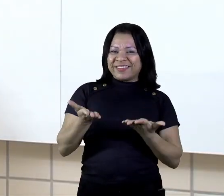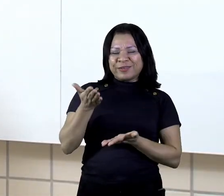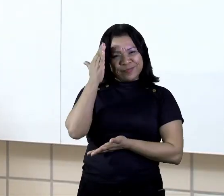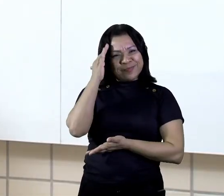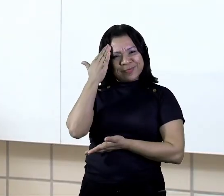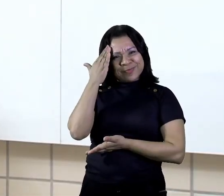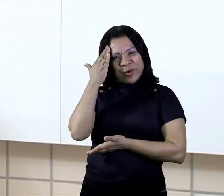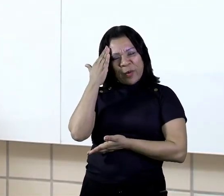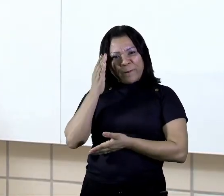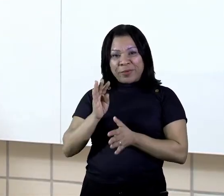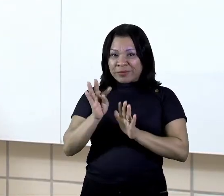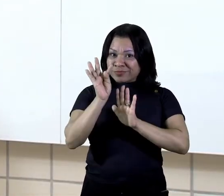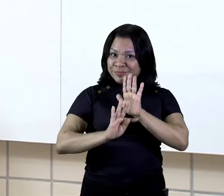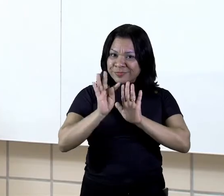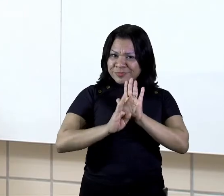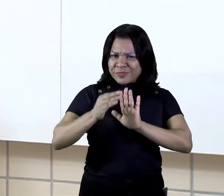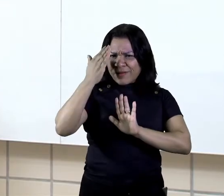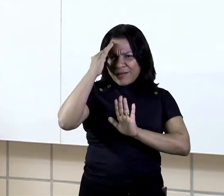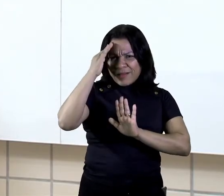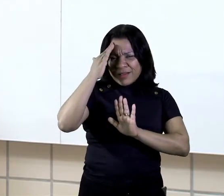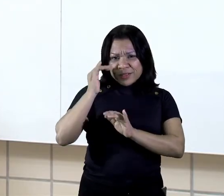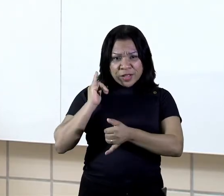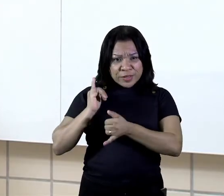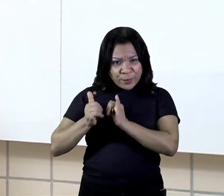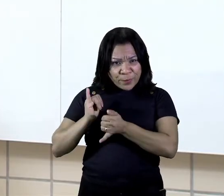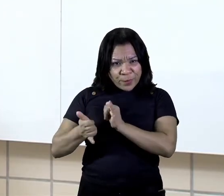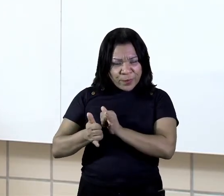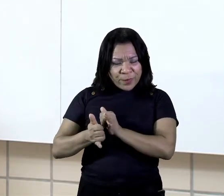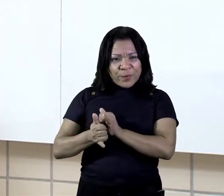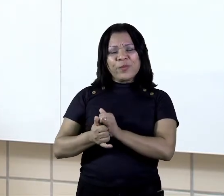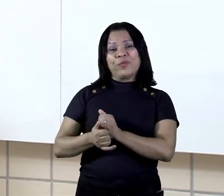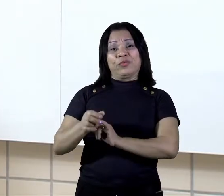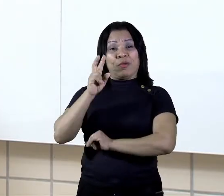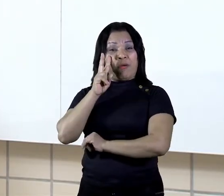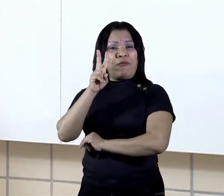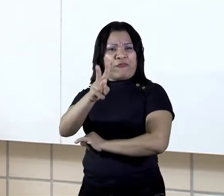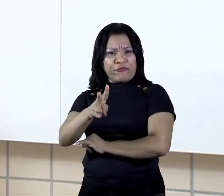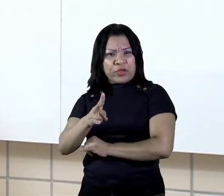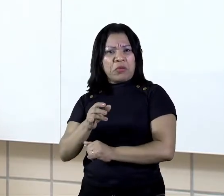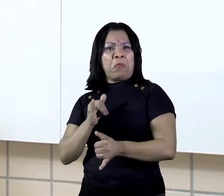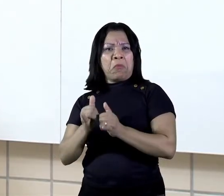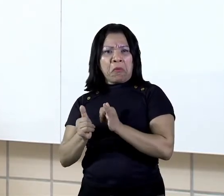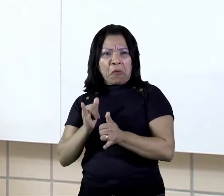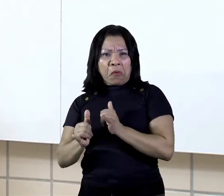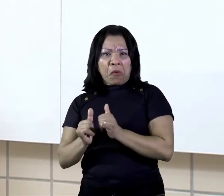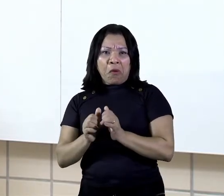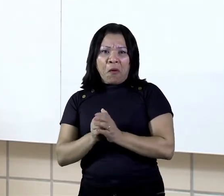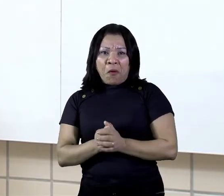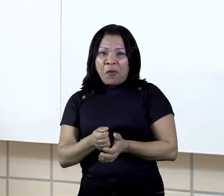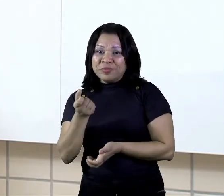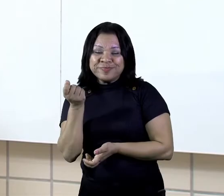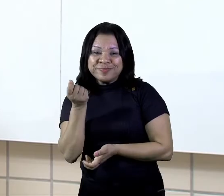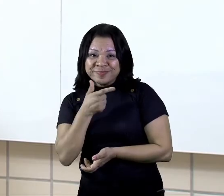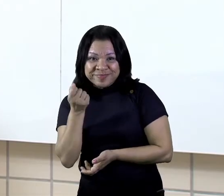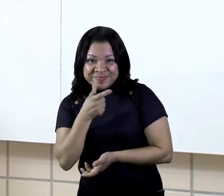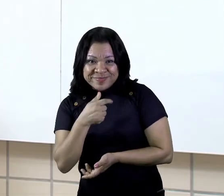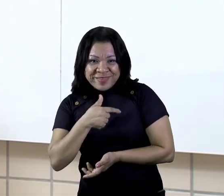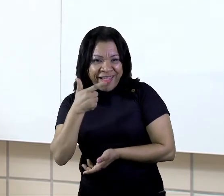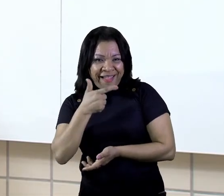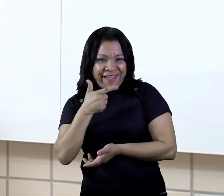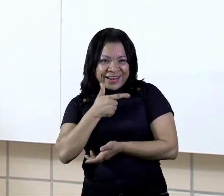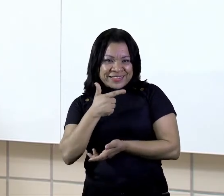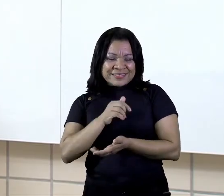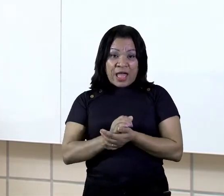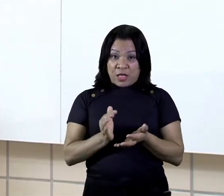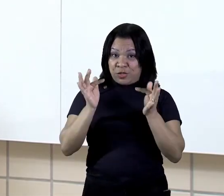texto? Entender o conto? Viu quanto esse conto ele é um cômico, ele é uma comédia e o